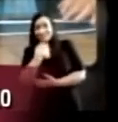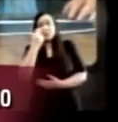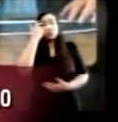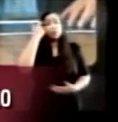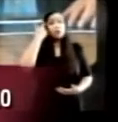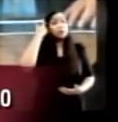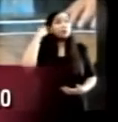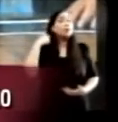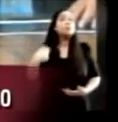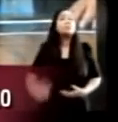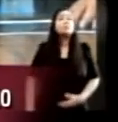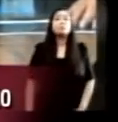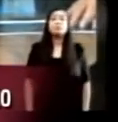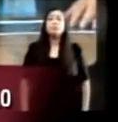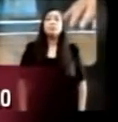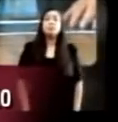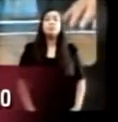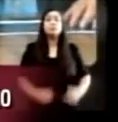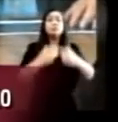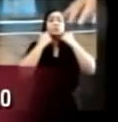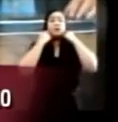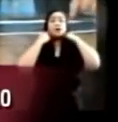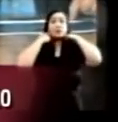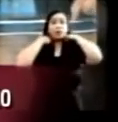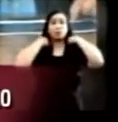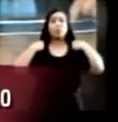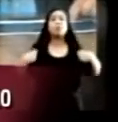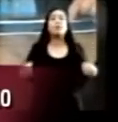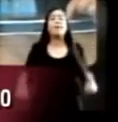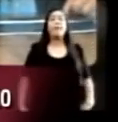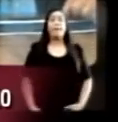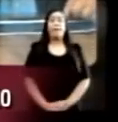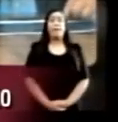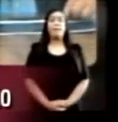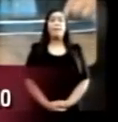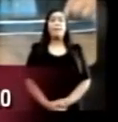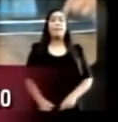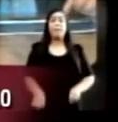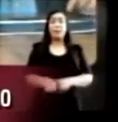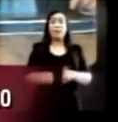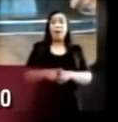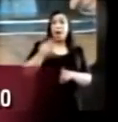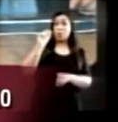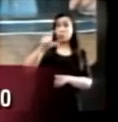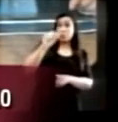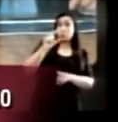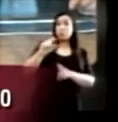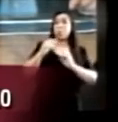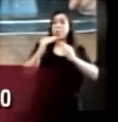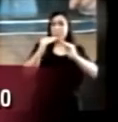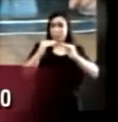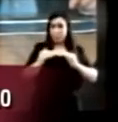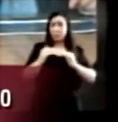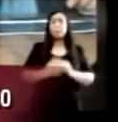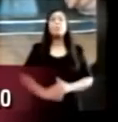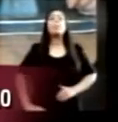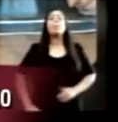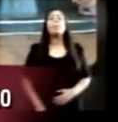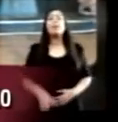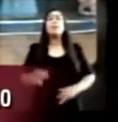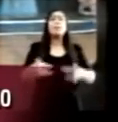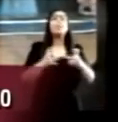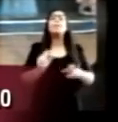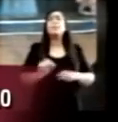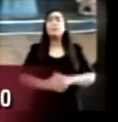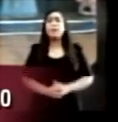Só que aqui é média móvel, né? Não, é o total. Na linha azul, que é a inferior, vocês vão